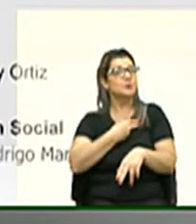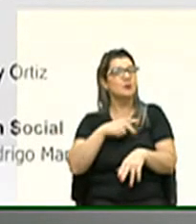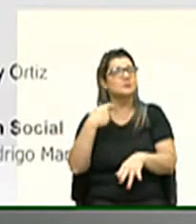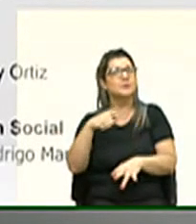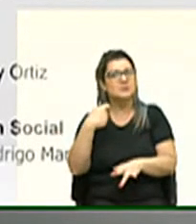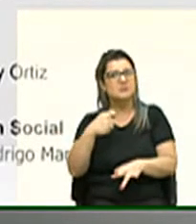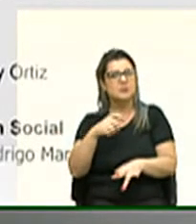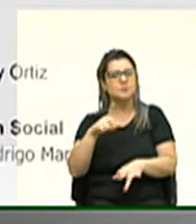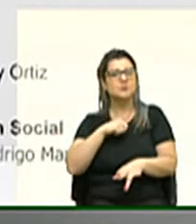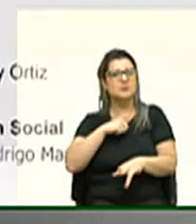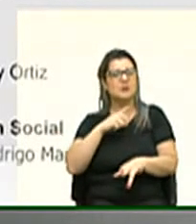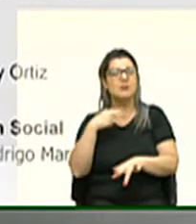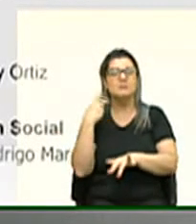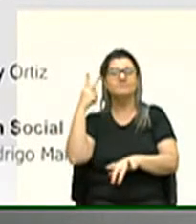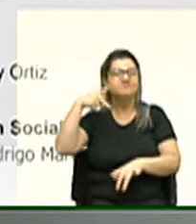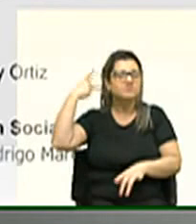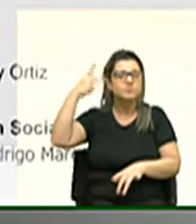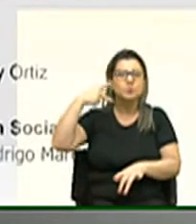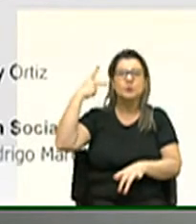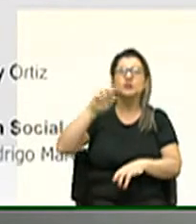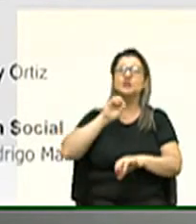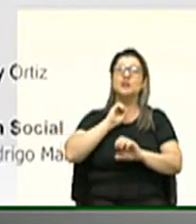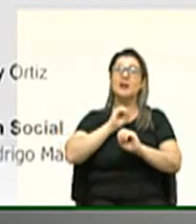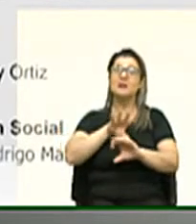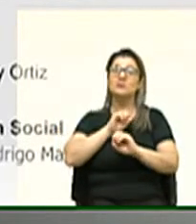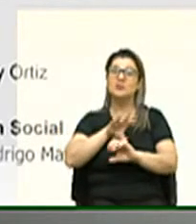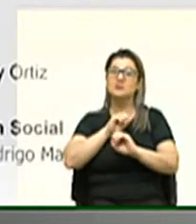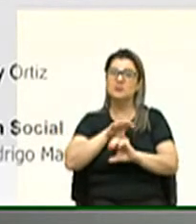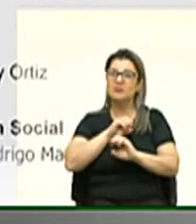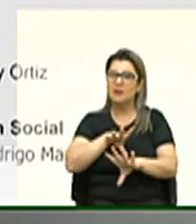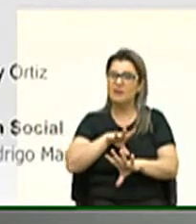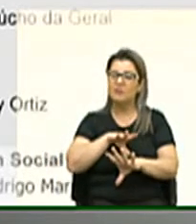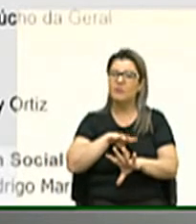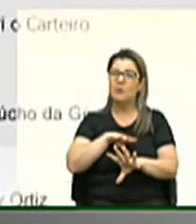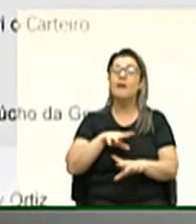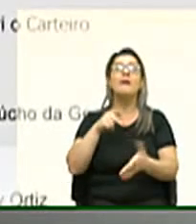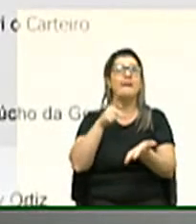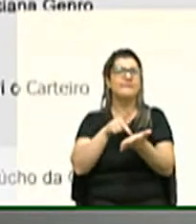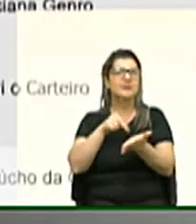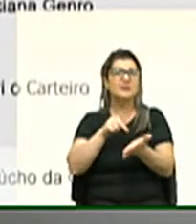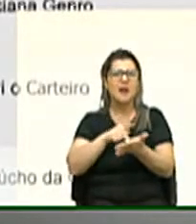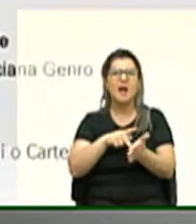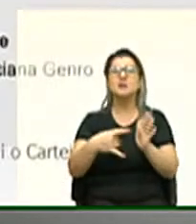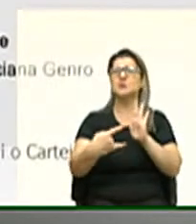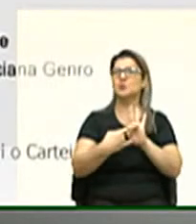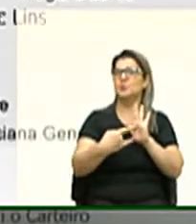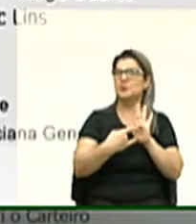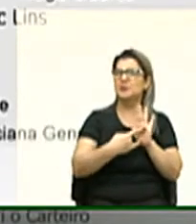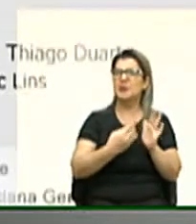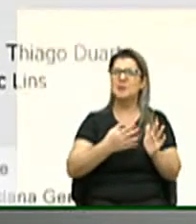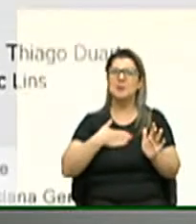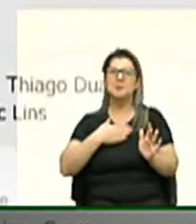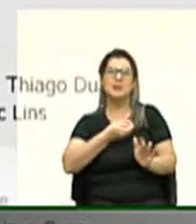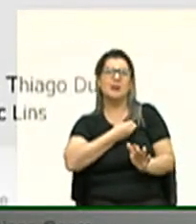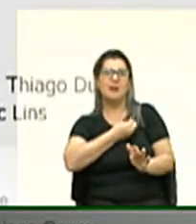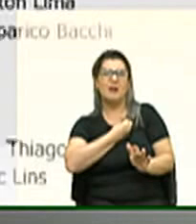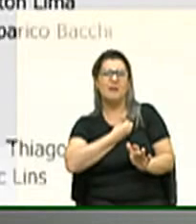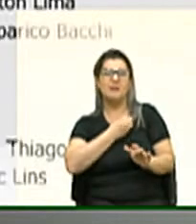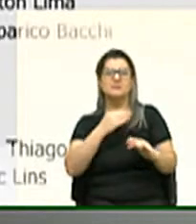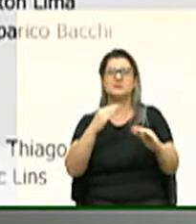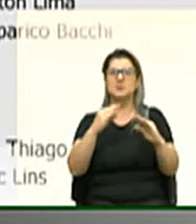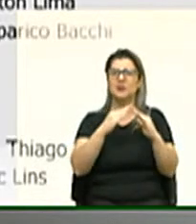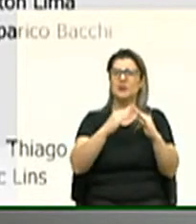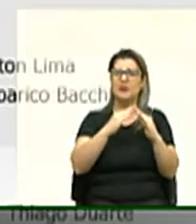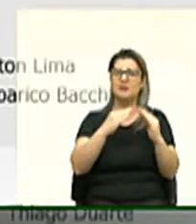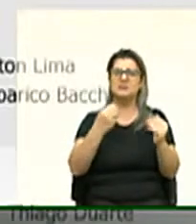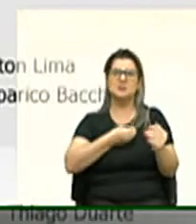política habitacional. É verdade, deputado Pepe Vargas, que o programa Minha Casa Minha Vida foi importante, mas ele não